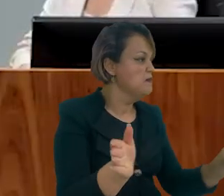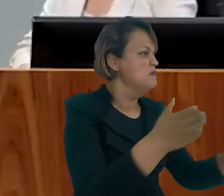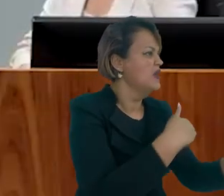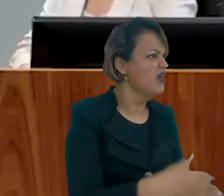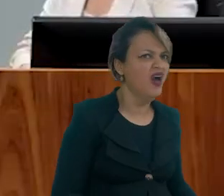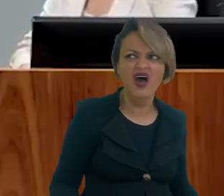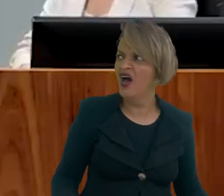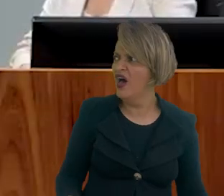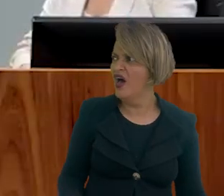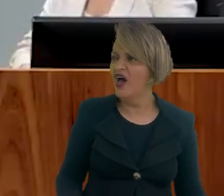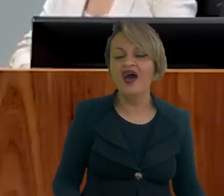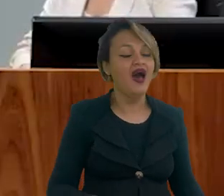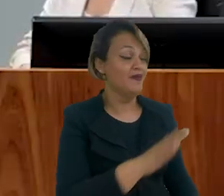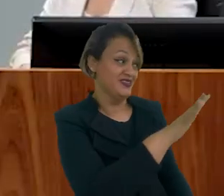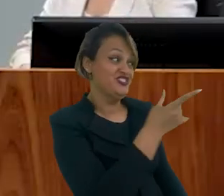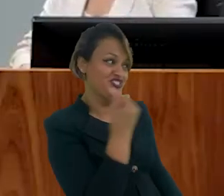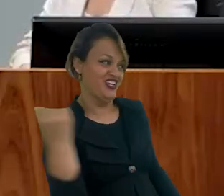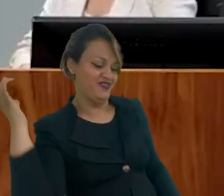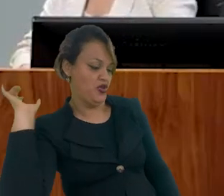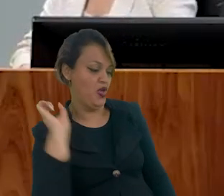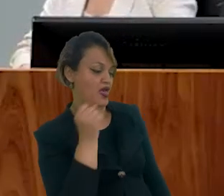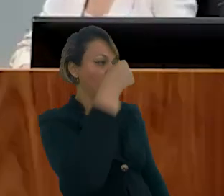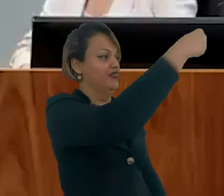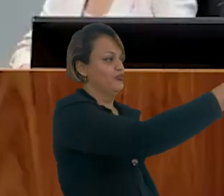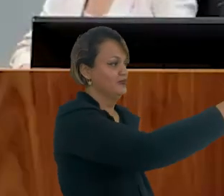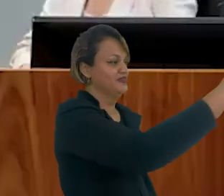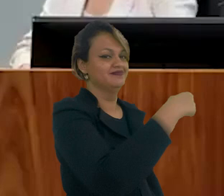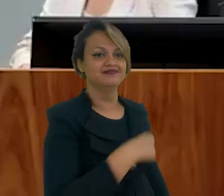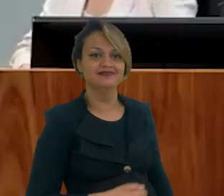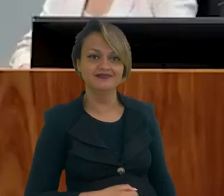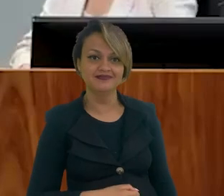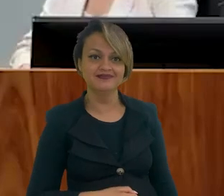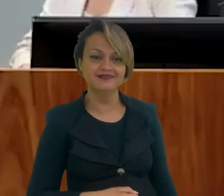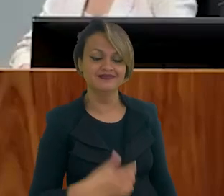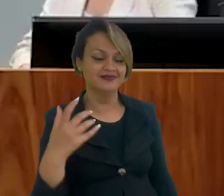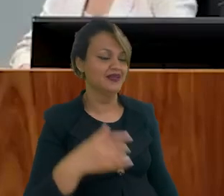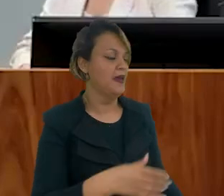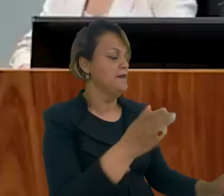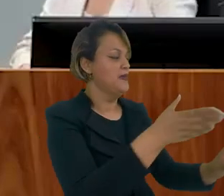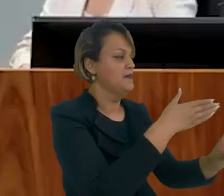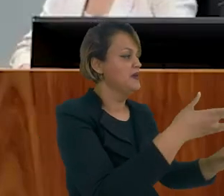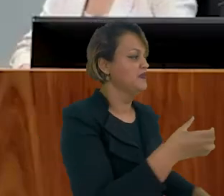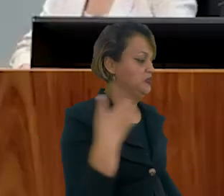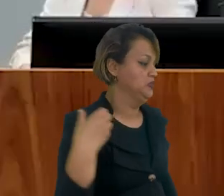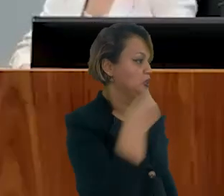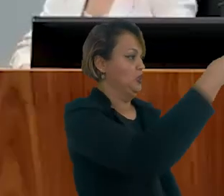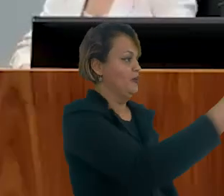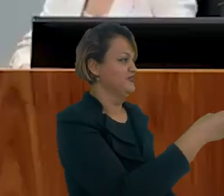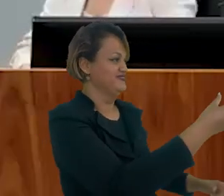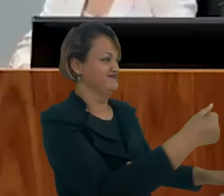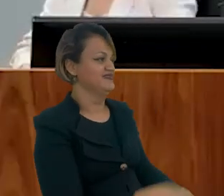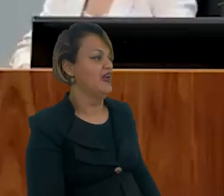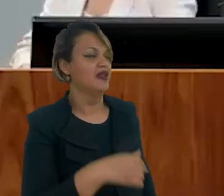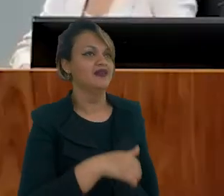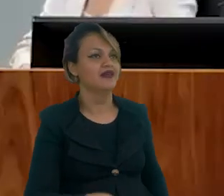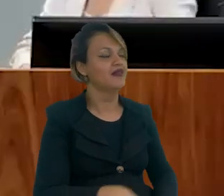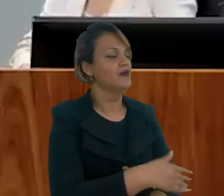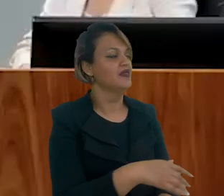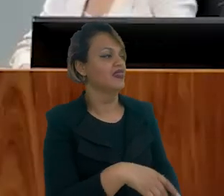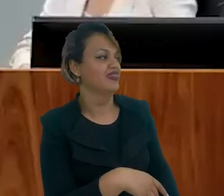dava é um caso real né tá nas fontes do gesto ele dava o tapa o cara vinha lá tal